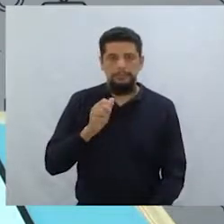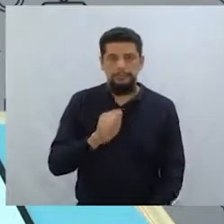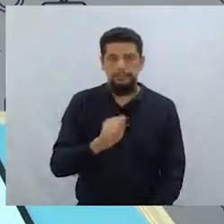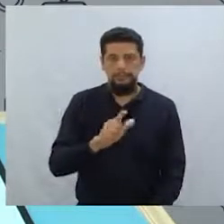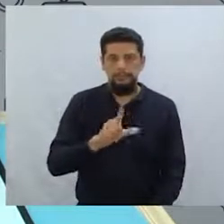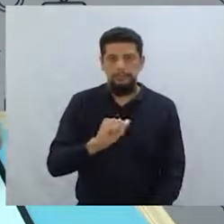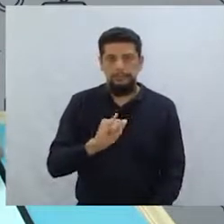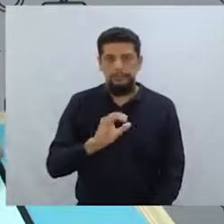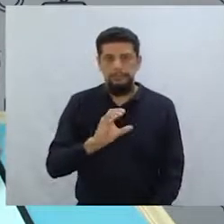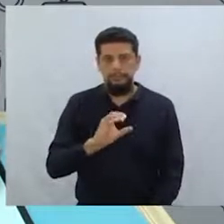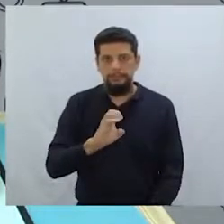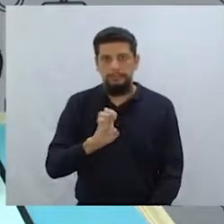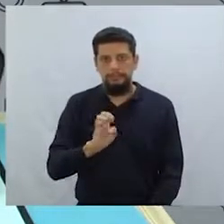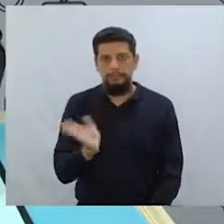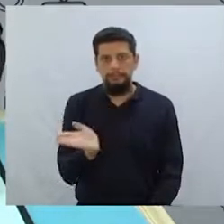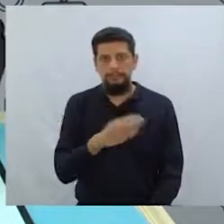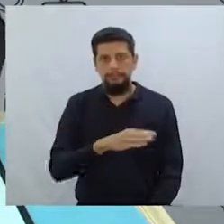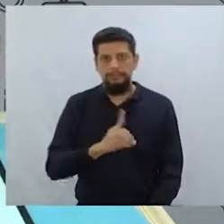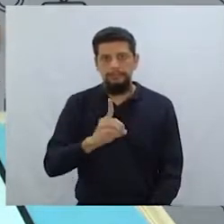o Davi,